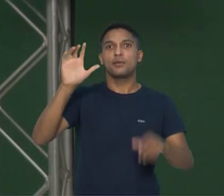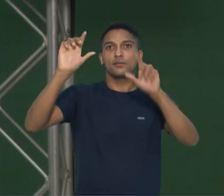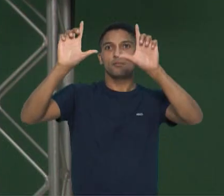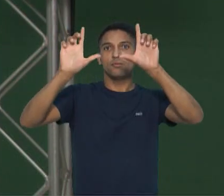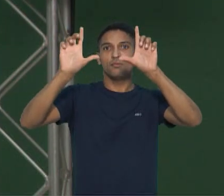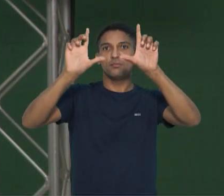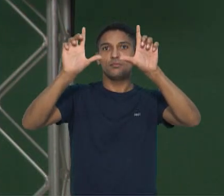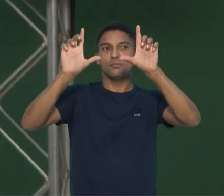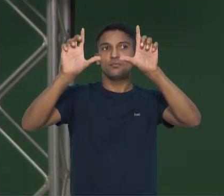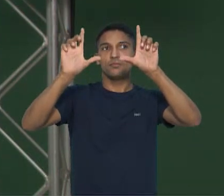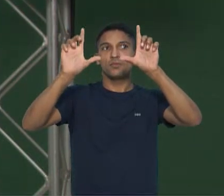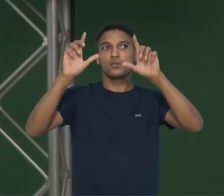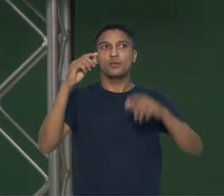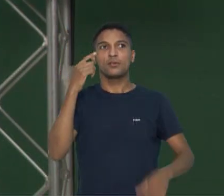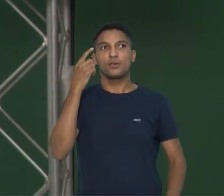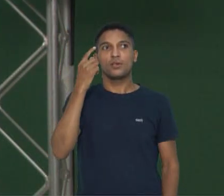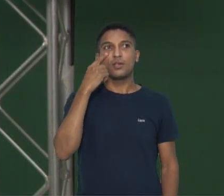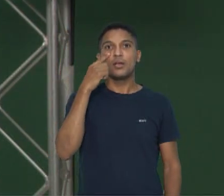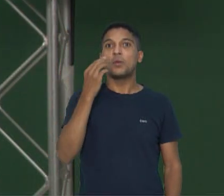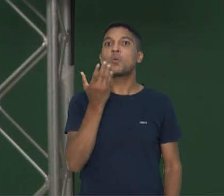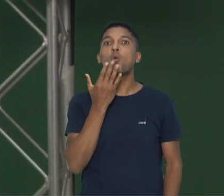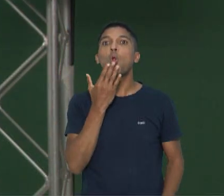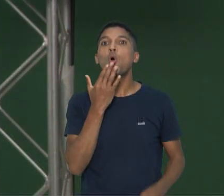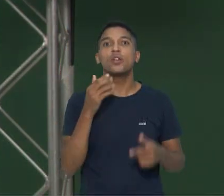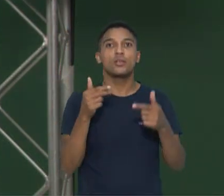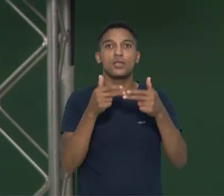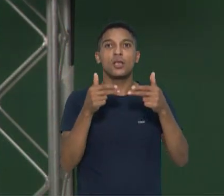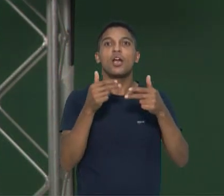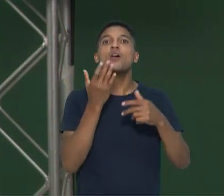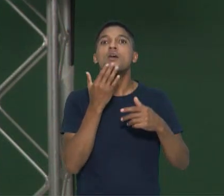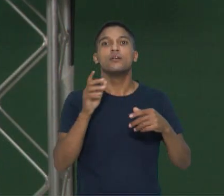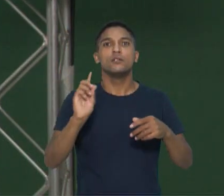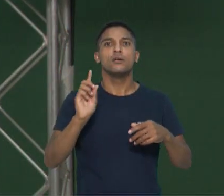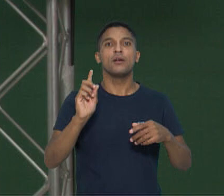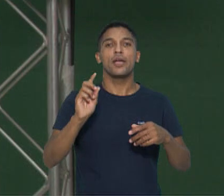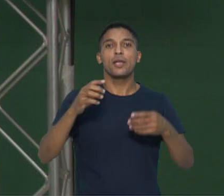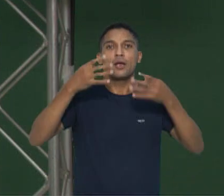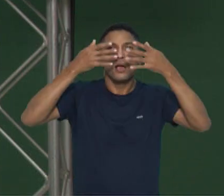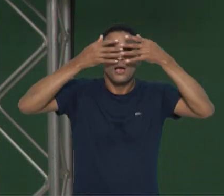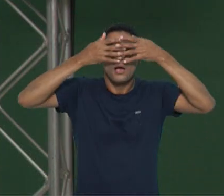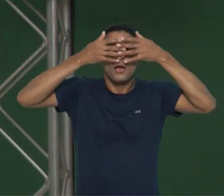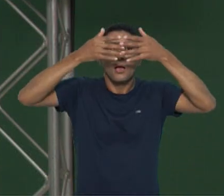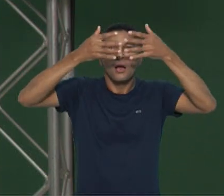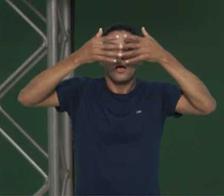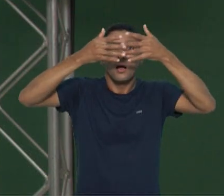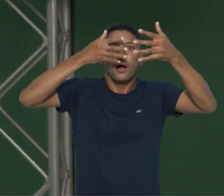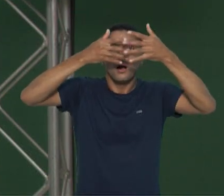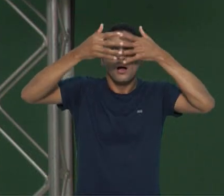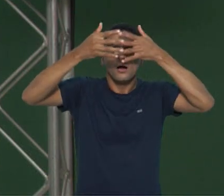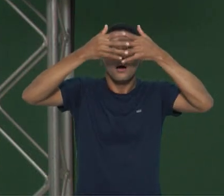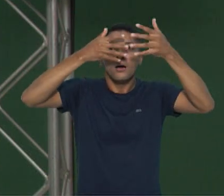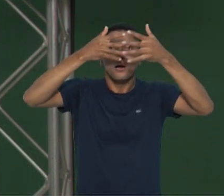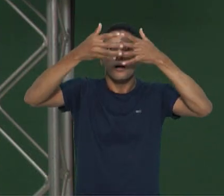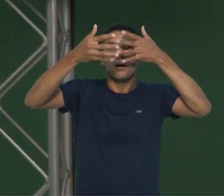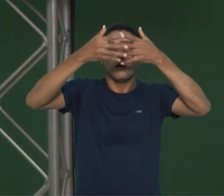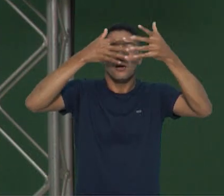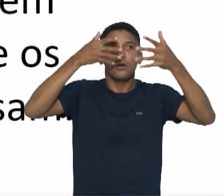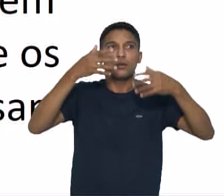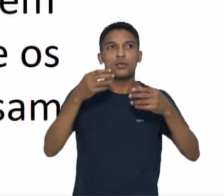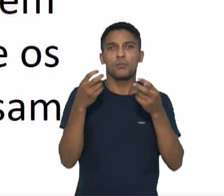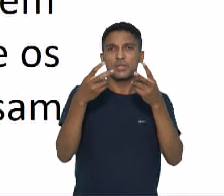os vitrais não têm vidros coloridos, né, eles são todos transparentes, mas a gente nota ali os